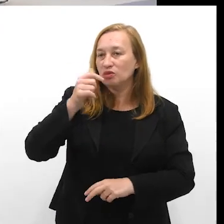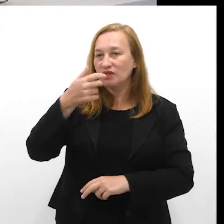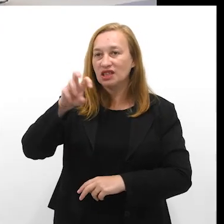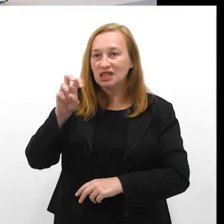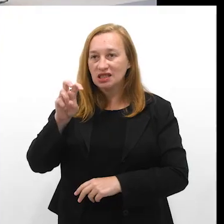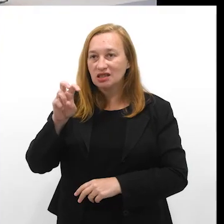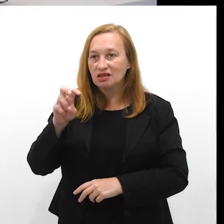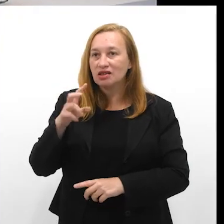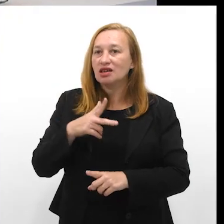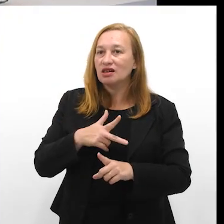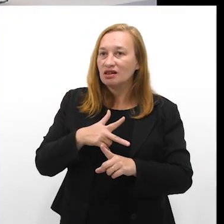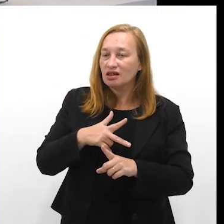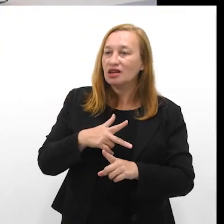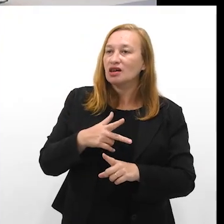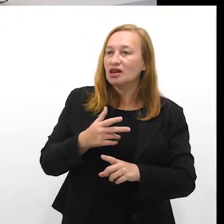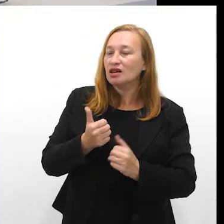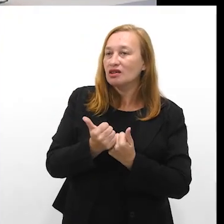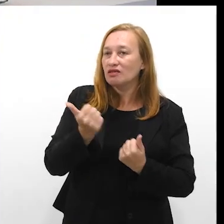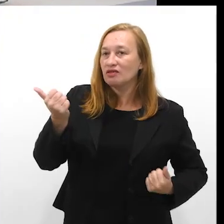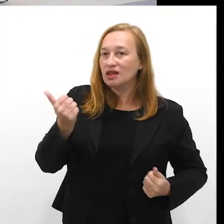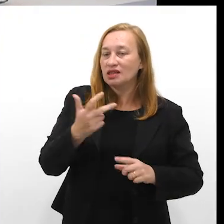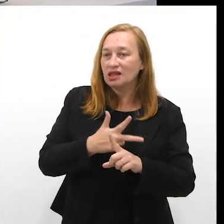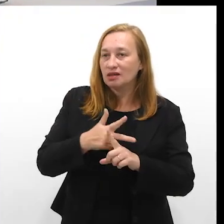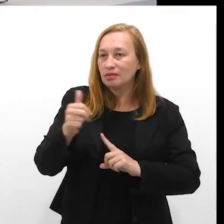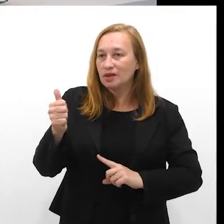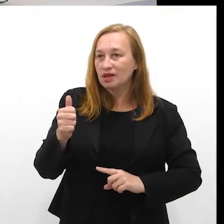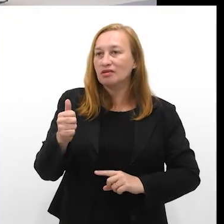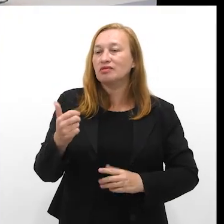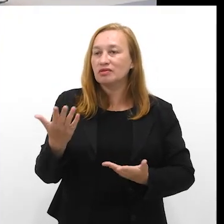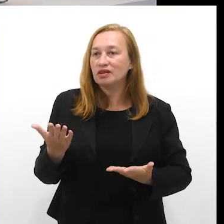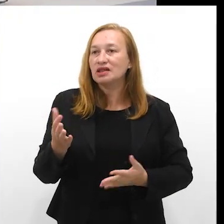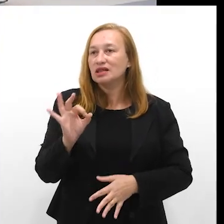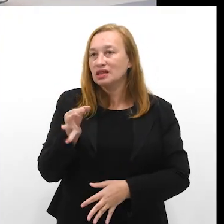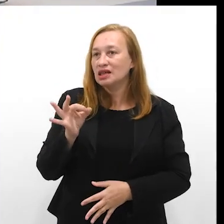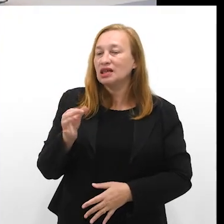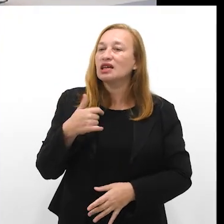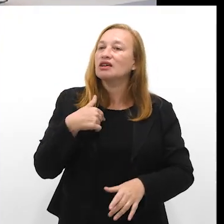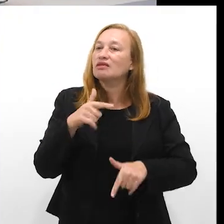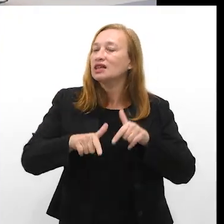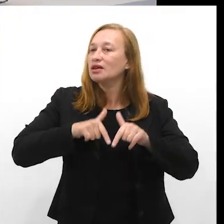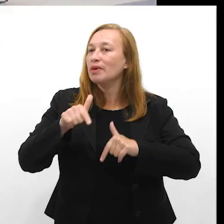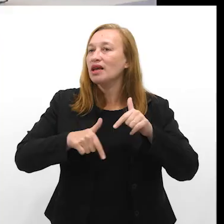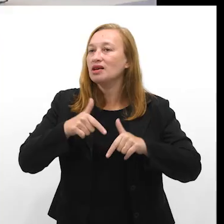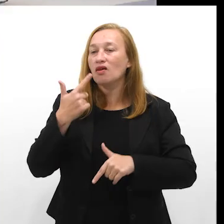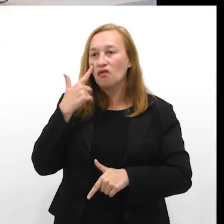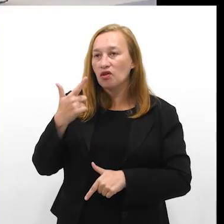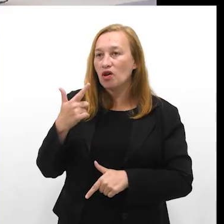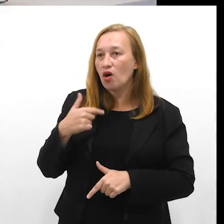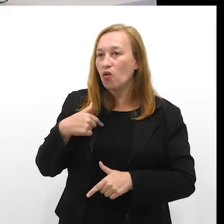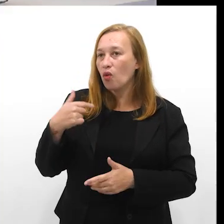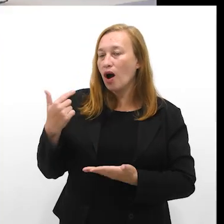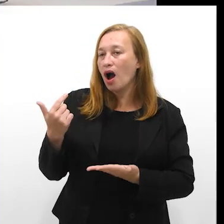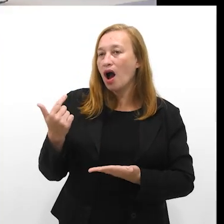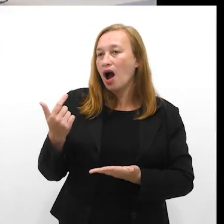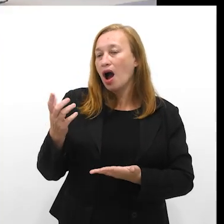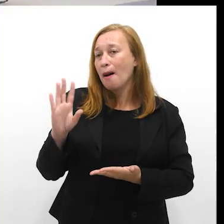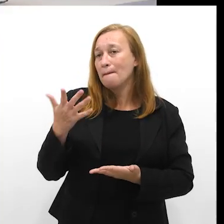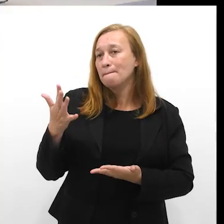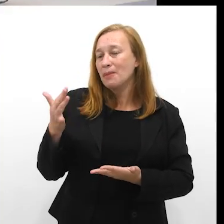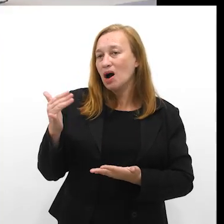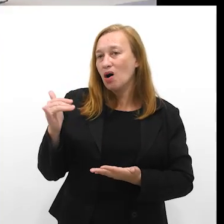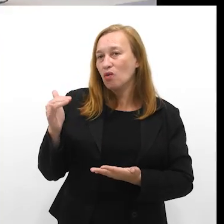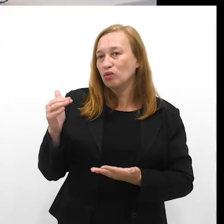Foi vice-campeão do Carnaval Carioca. Isso aí. Aí a gente vai trabalhando ali, tá vendo? Eu já com a